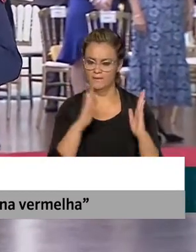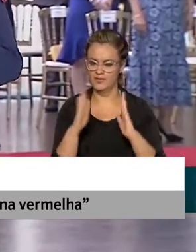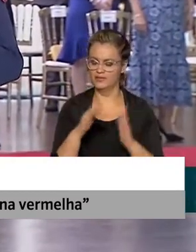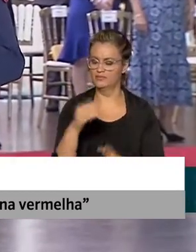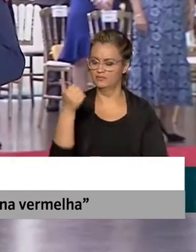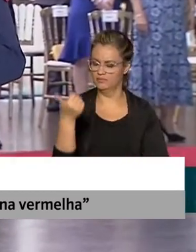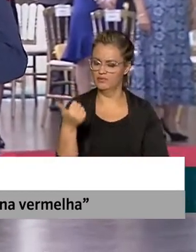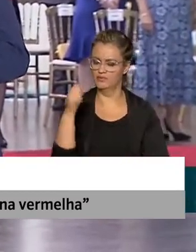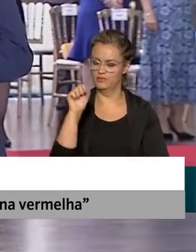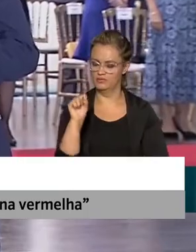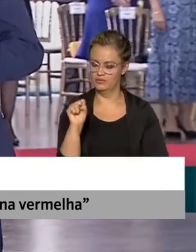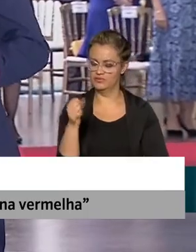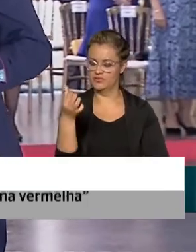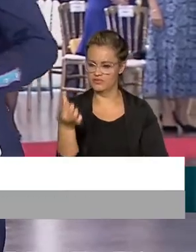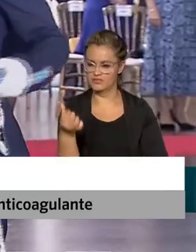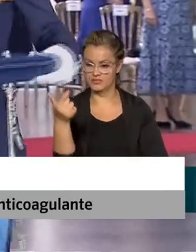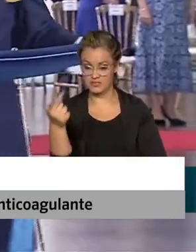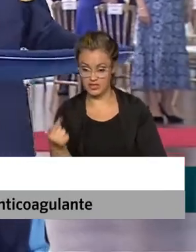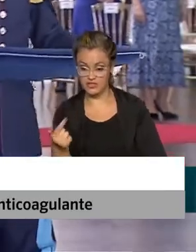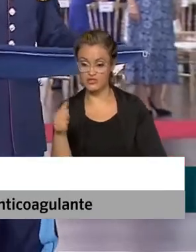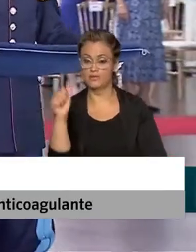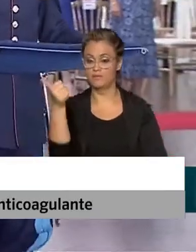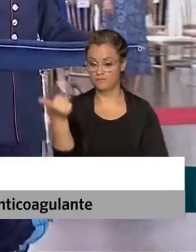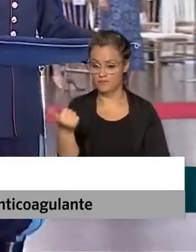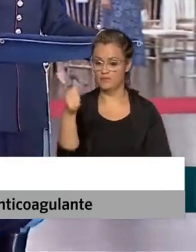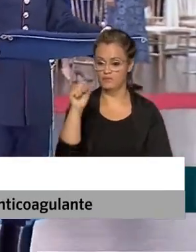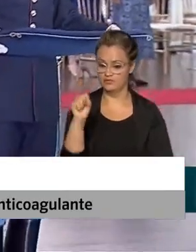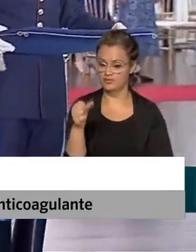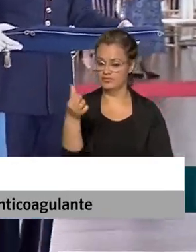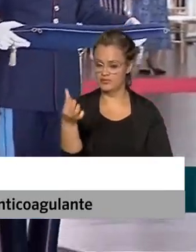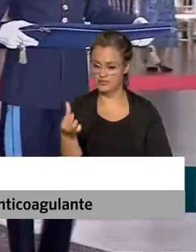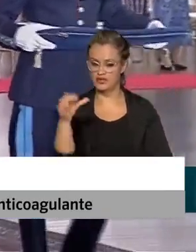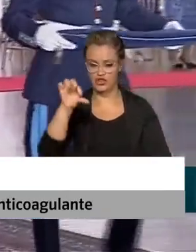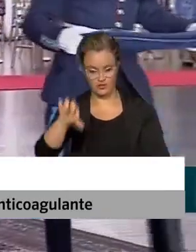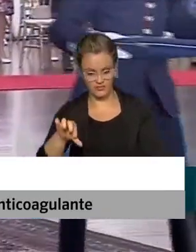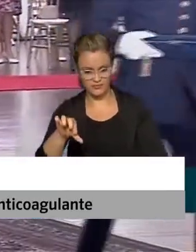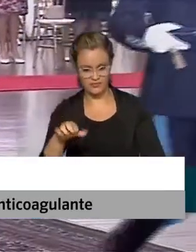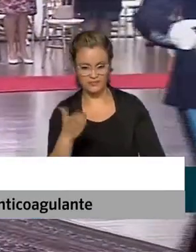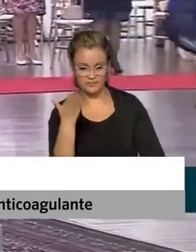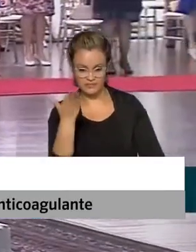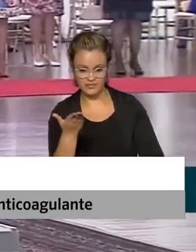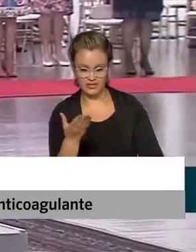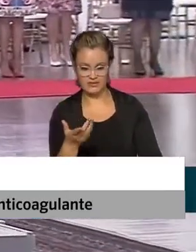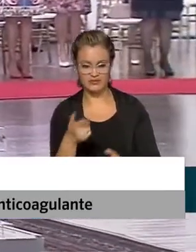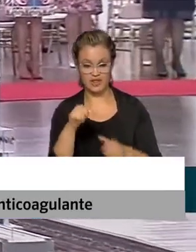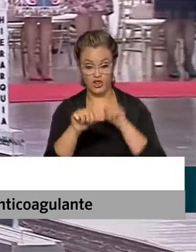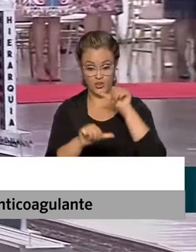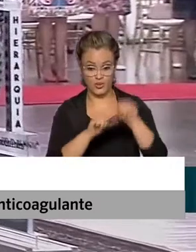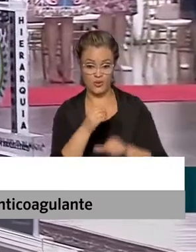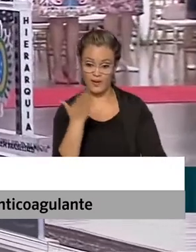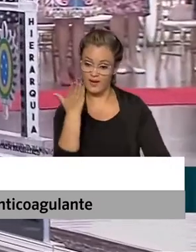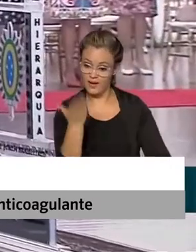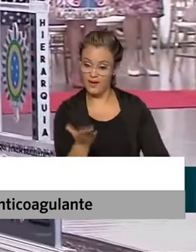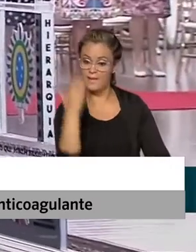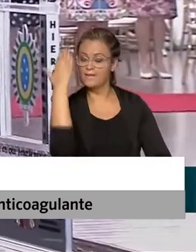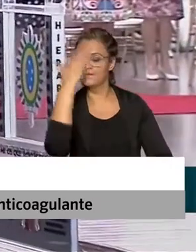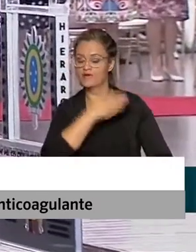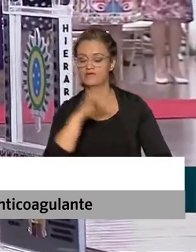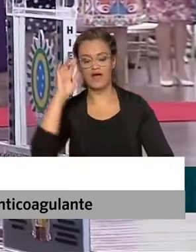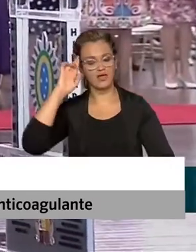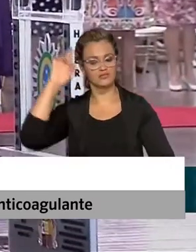de 1867 e 1869. Este ato simboliza e materializa